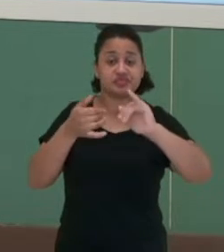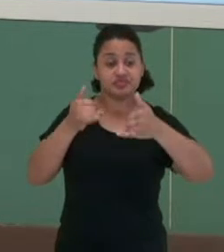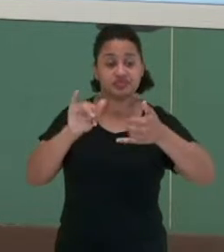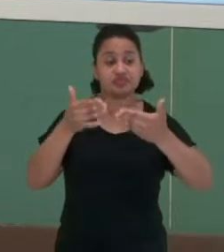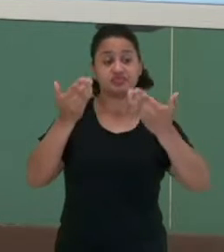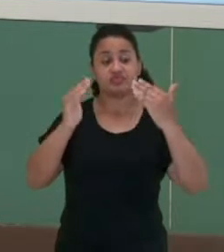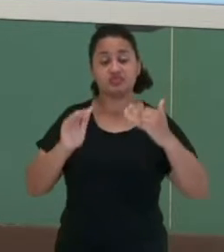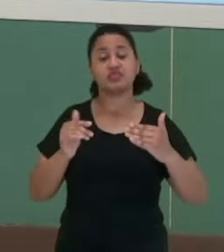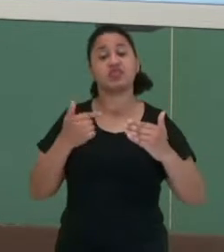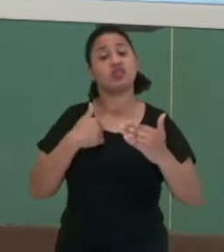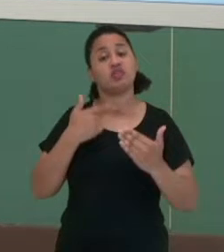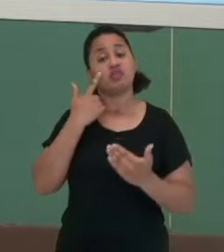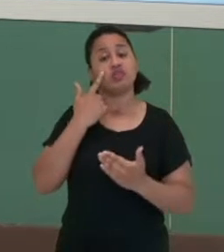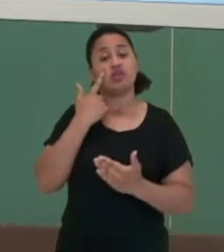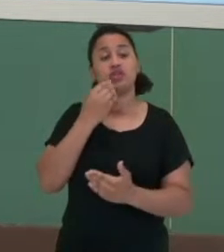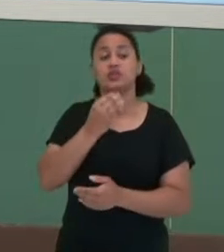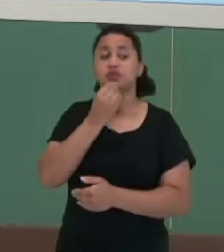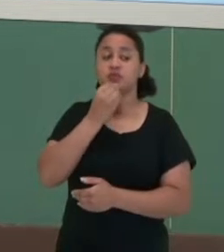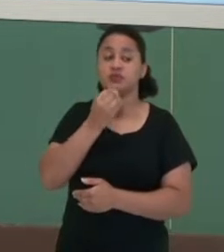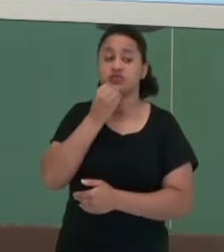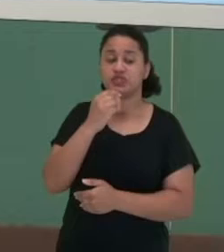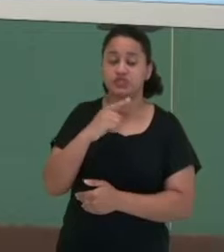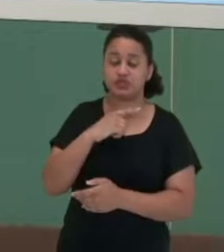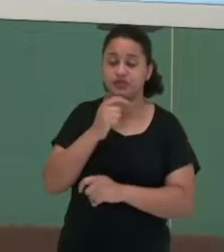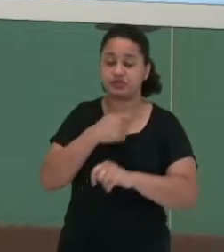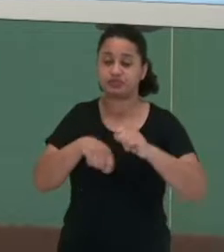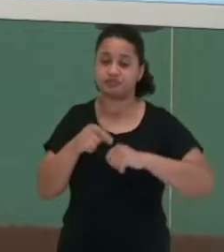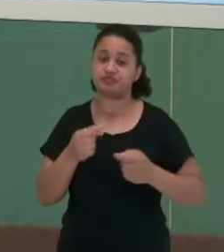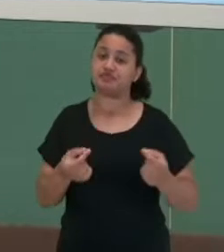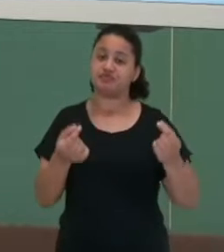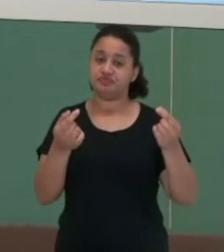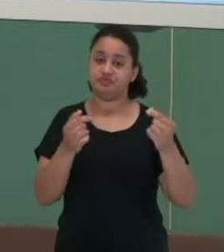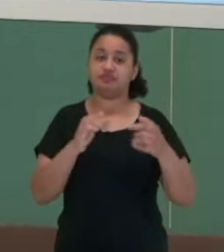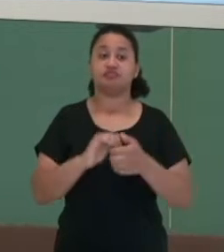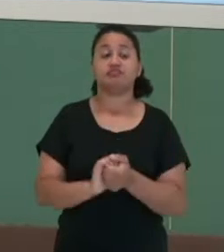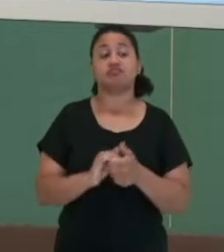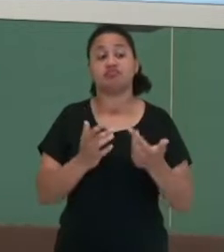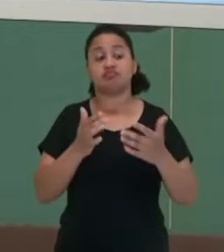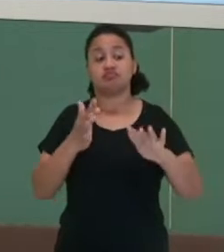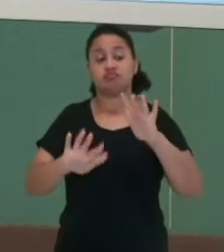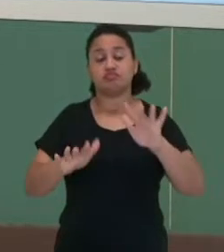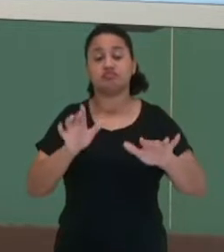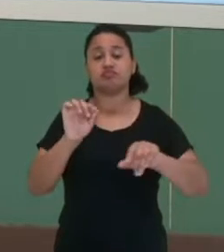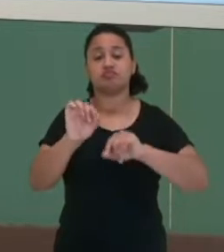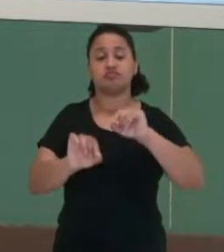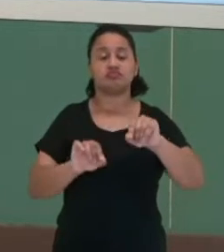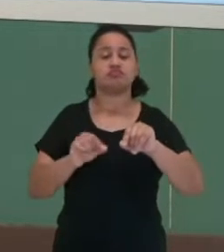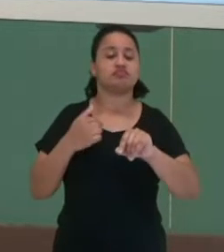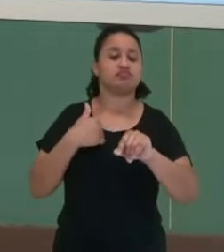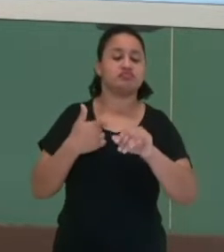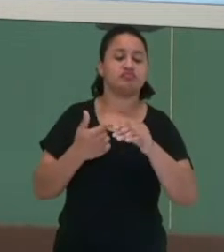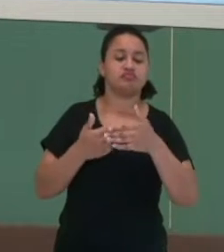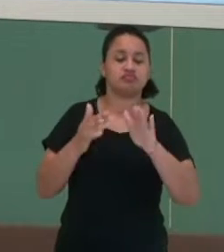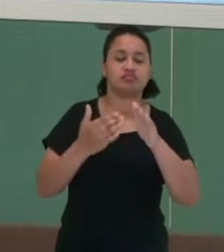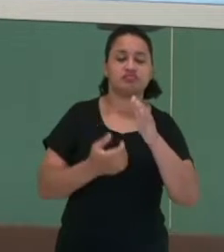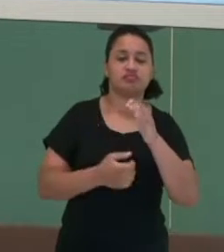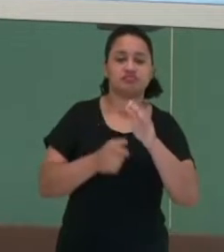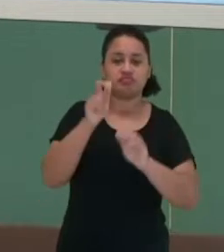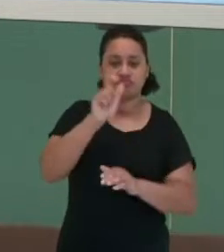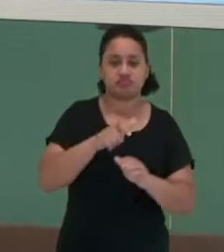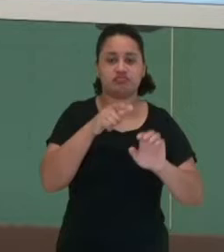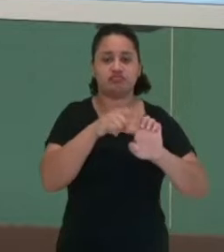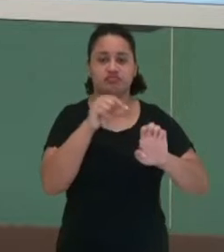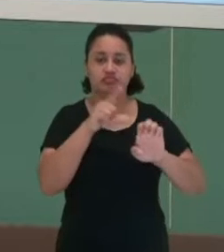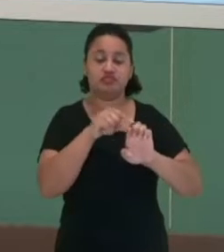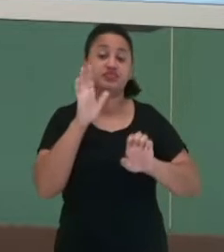quais são as oportunidades de negócio que ele tem. Às vezes o empreendedor, ele já sabe no que ele quer trabalhar, ele